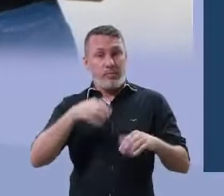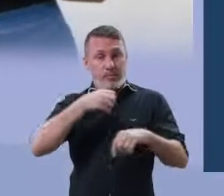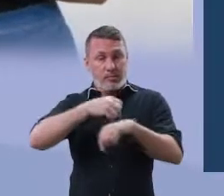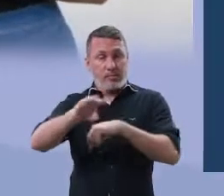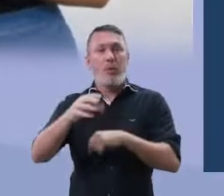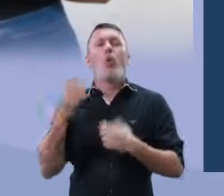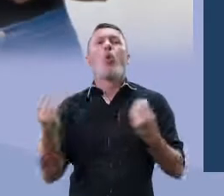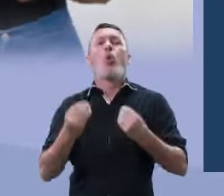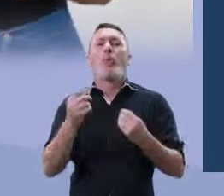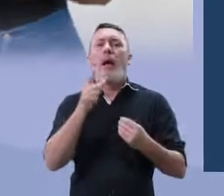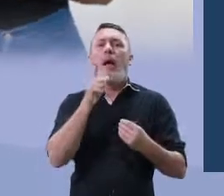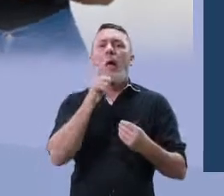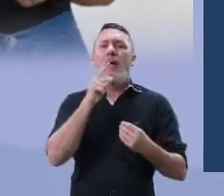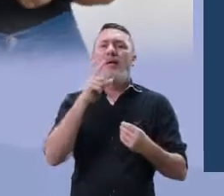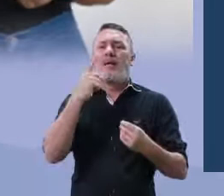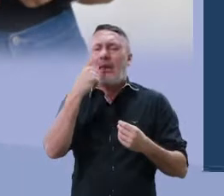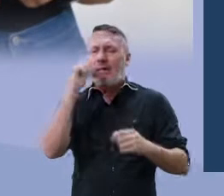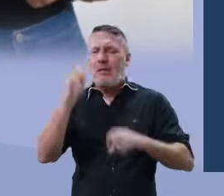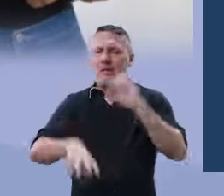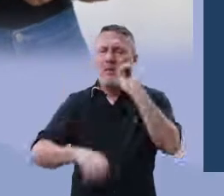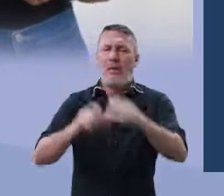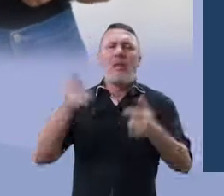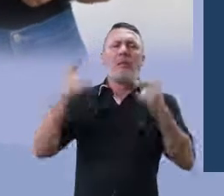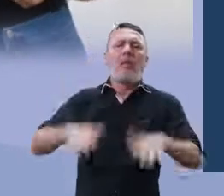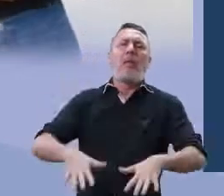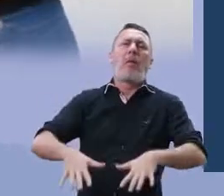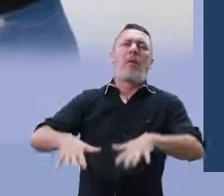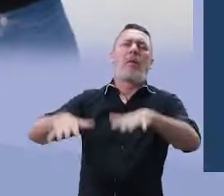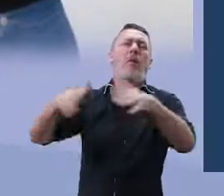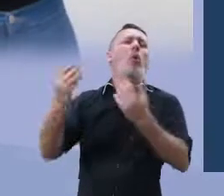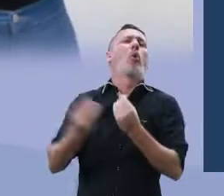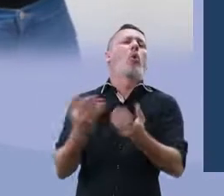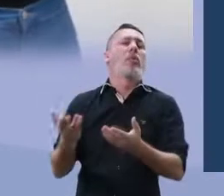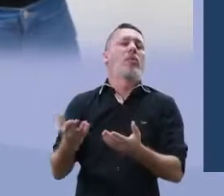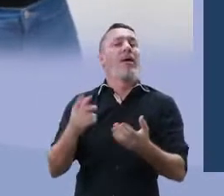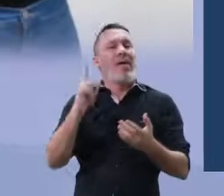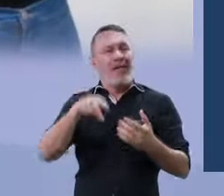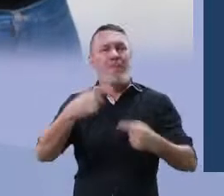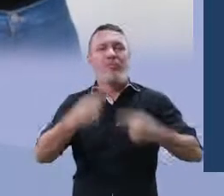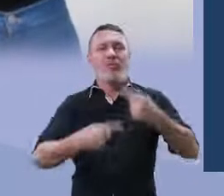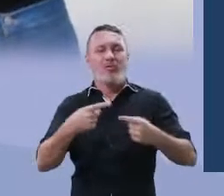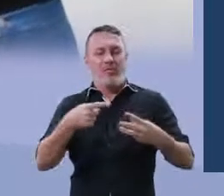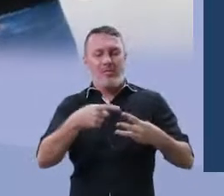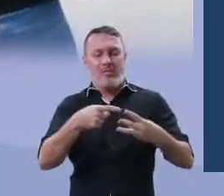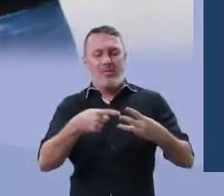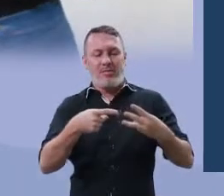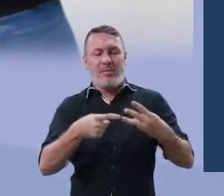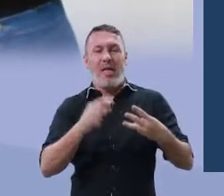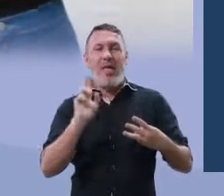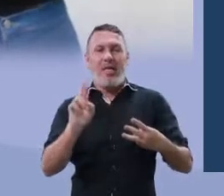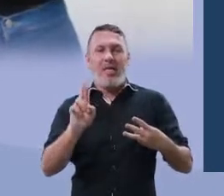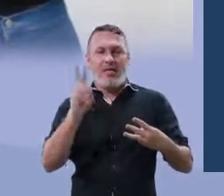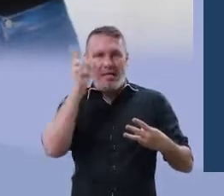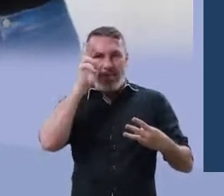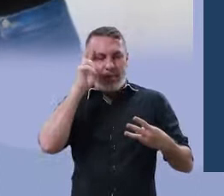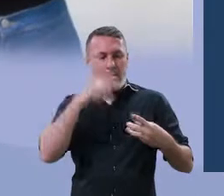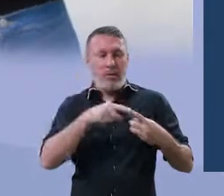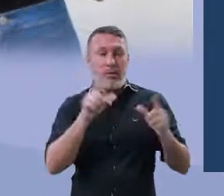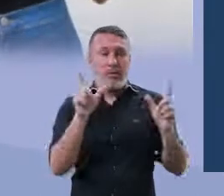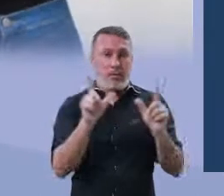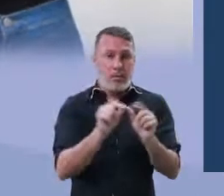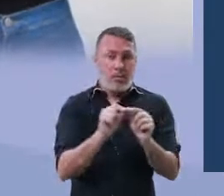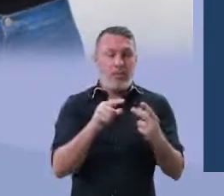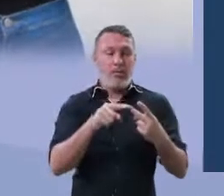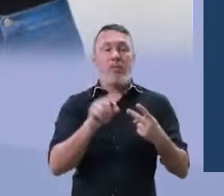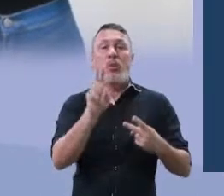gente concluir, para diminuir o acúmulo de lixo e desperdício de materiais, ele fala lá da política dos 3 R's que eu falei para